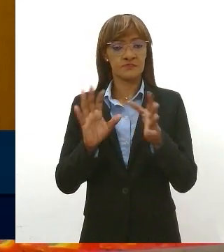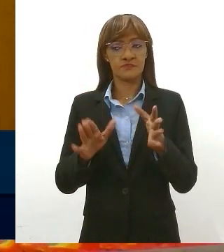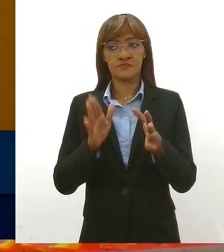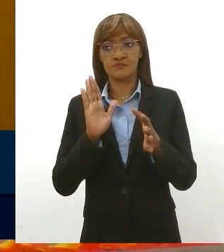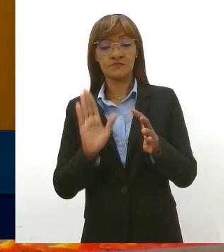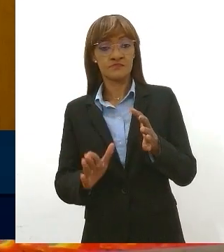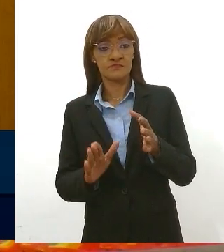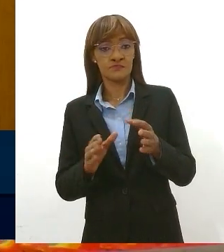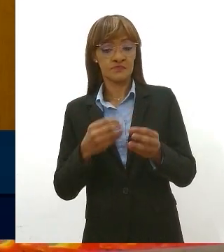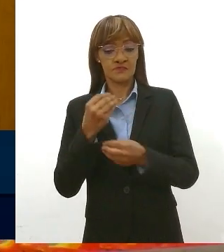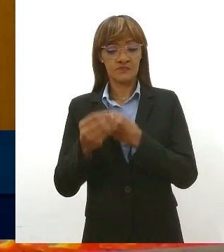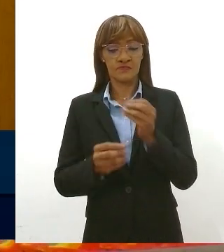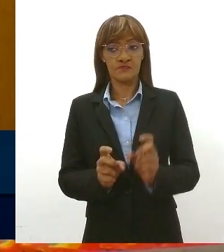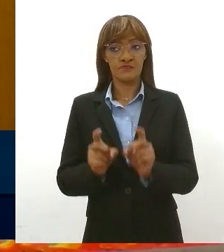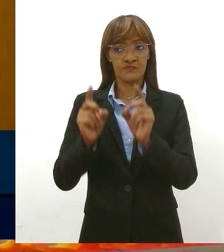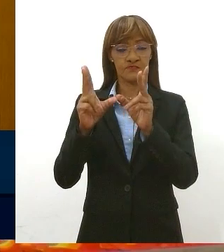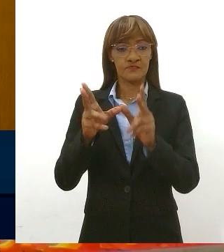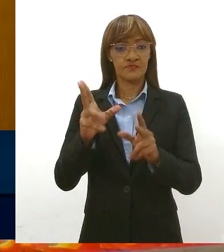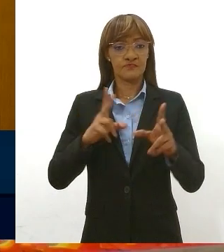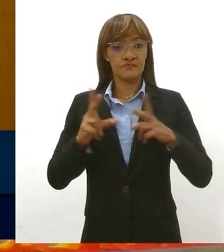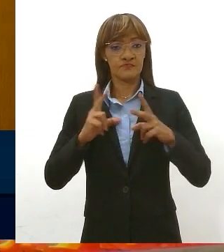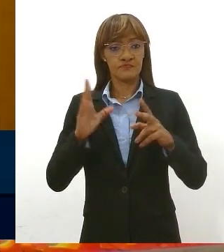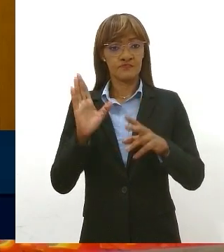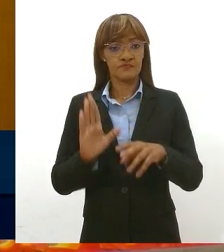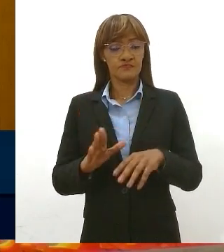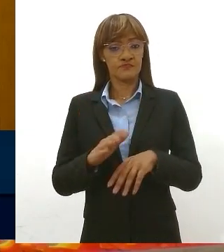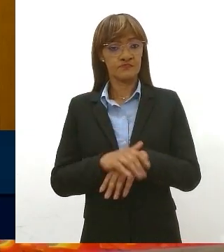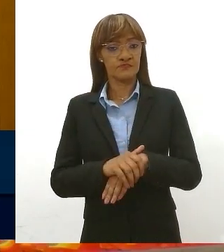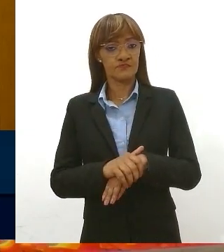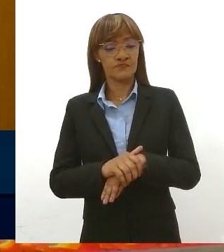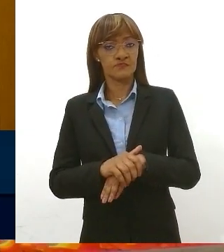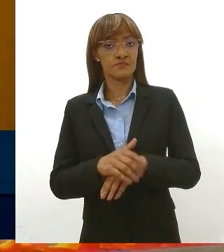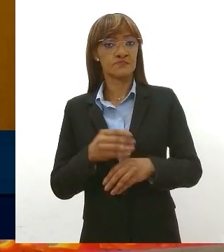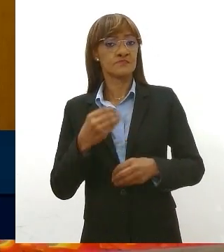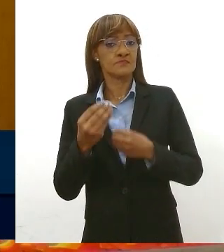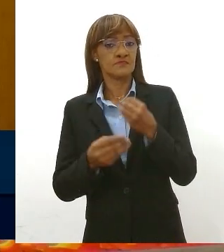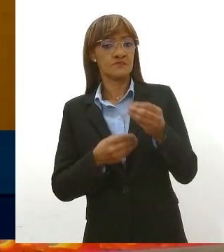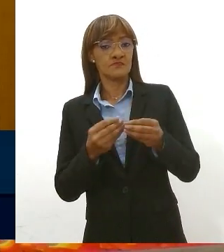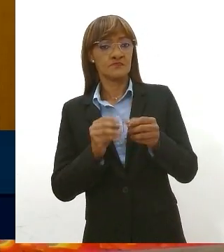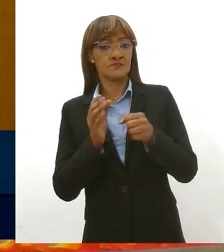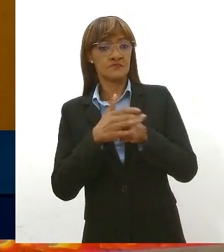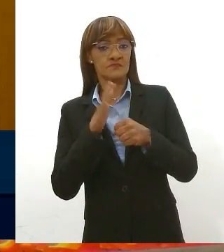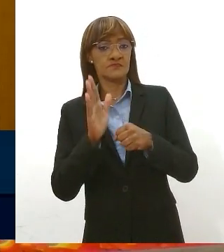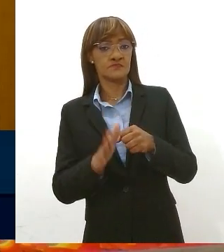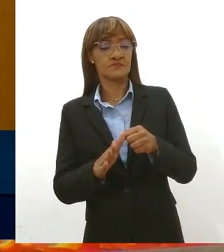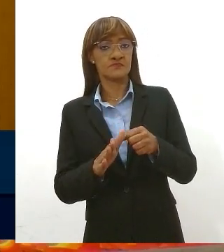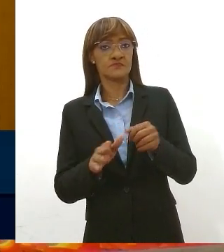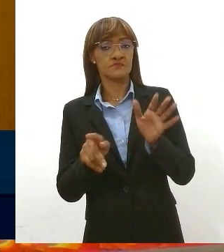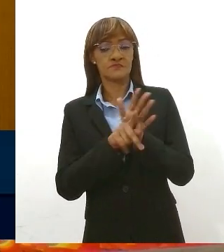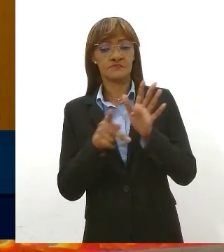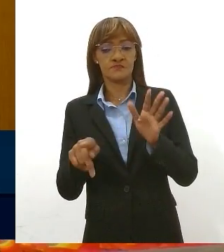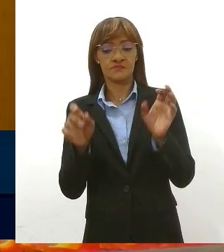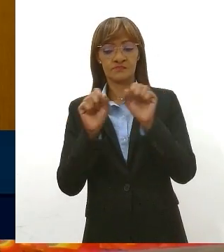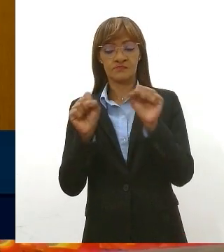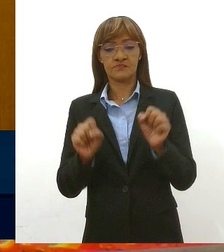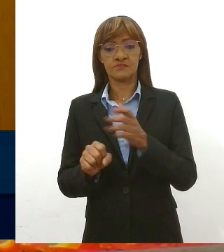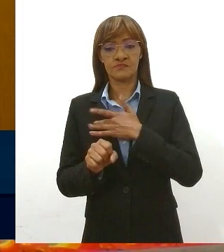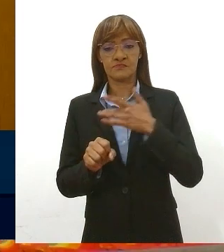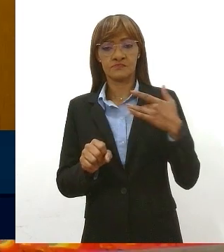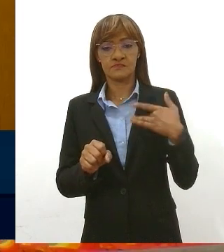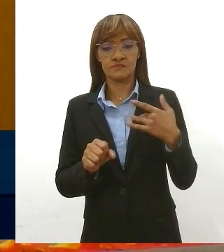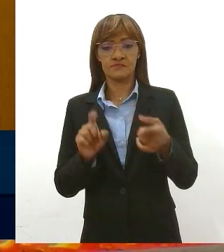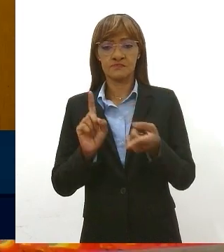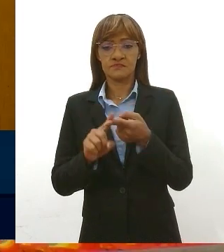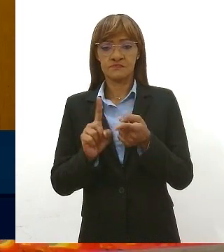camuflar esse processo de privatização da saúde e a incompetência de sua gestão na